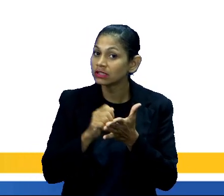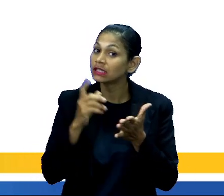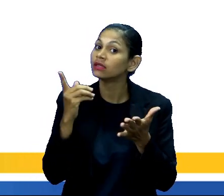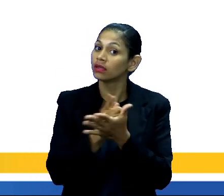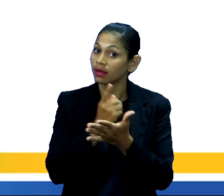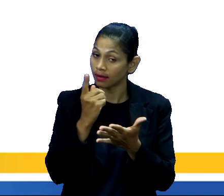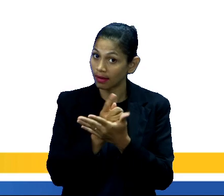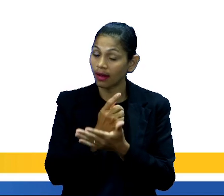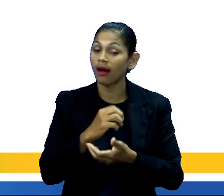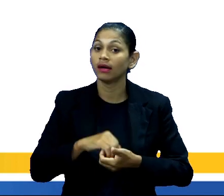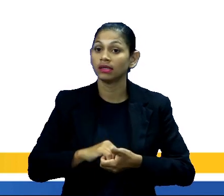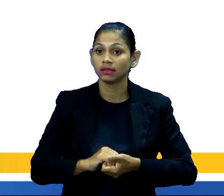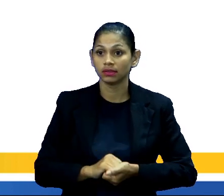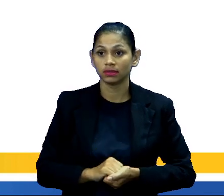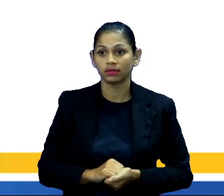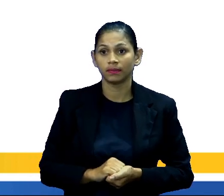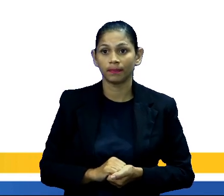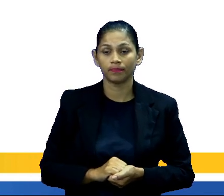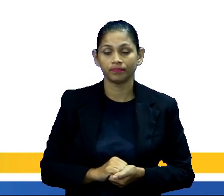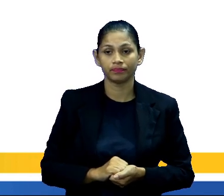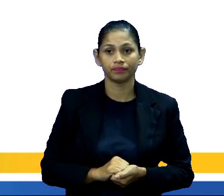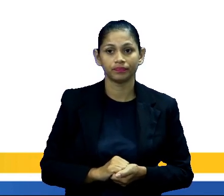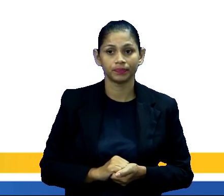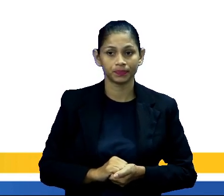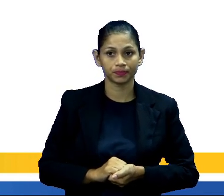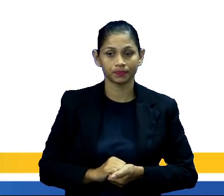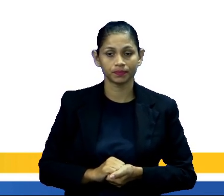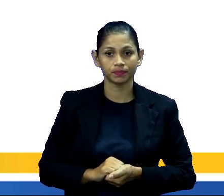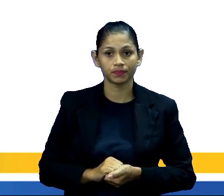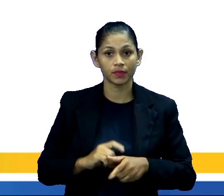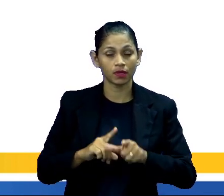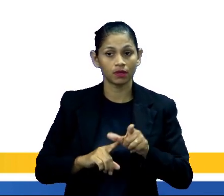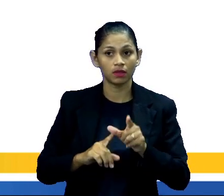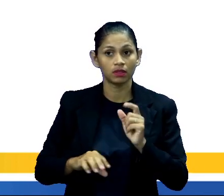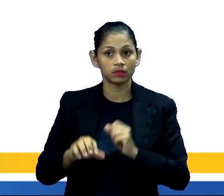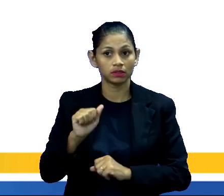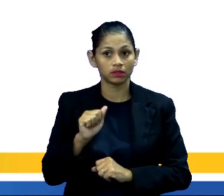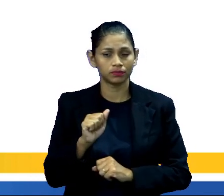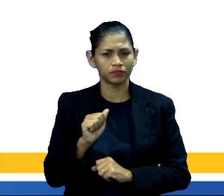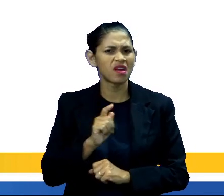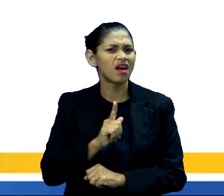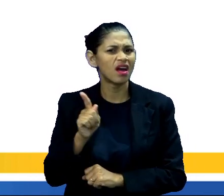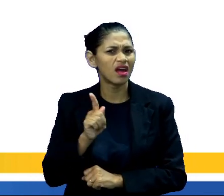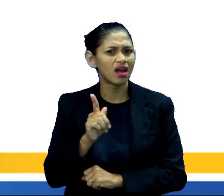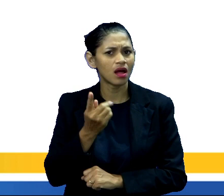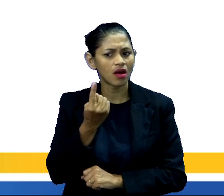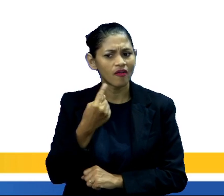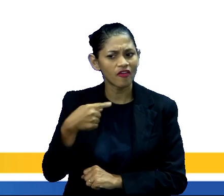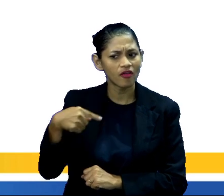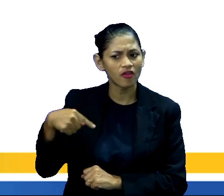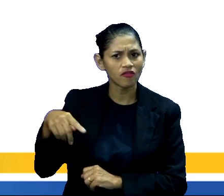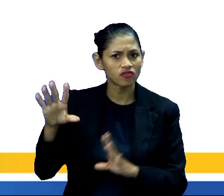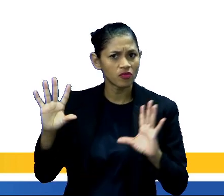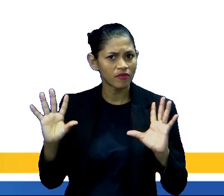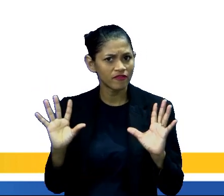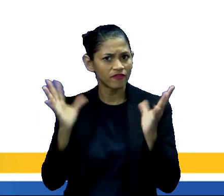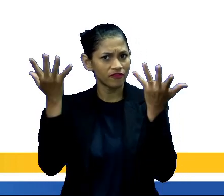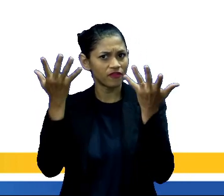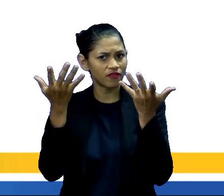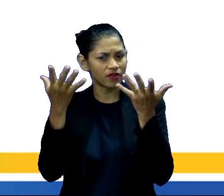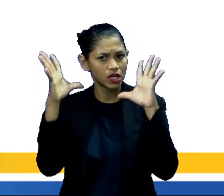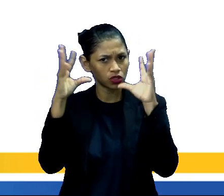foi. Na letra A, nós temos Did she go to the party last night? Ela foi para a festa na noite